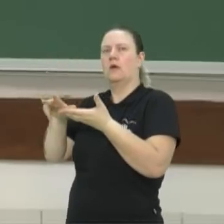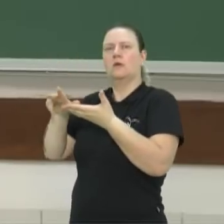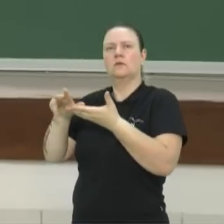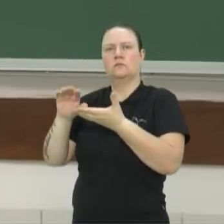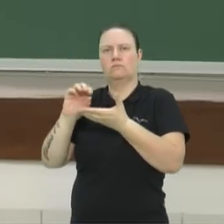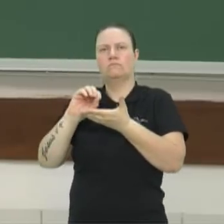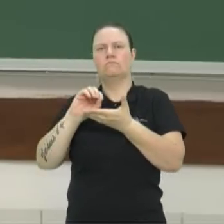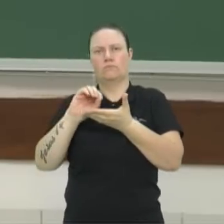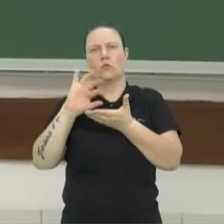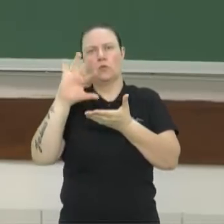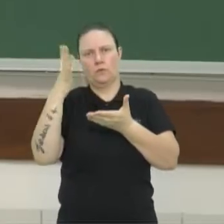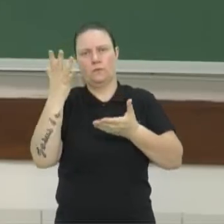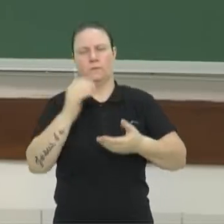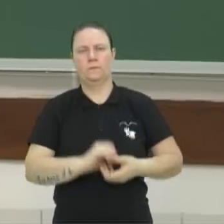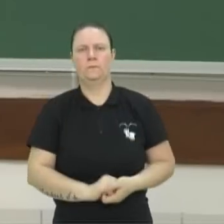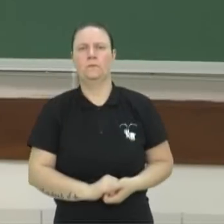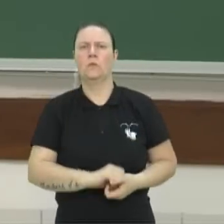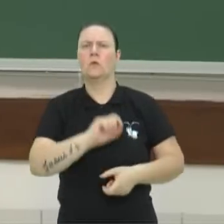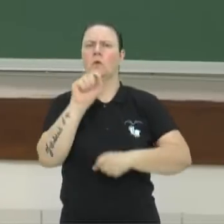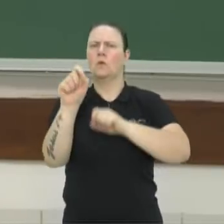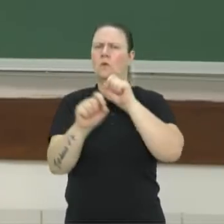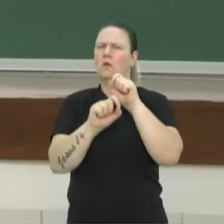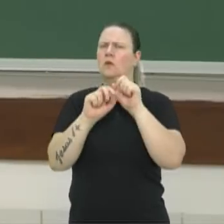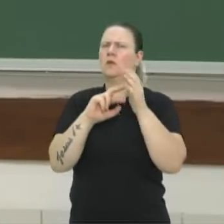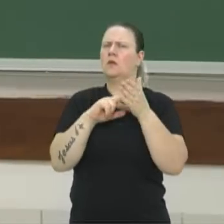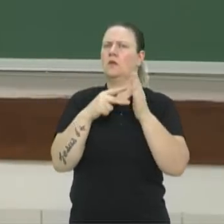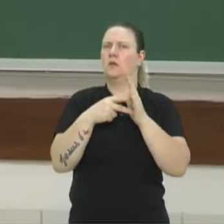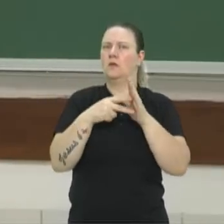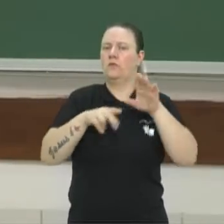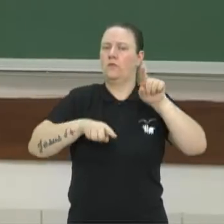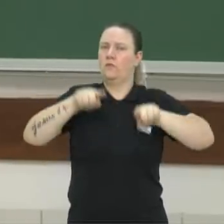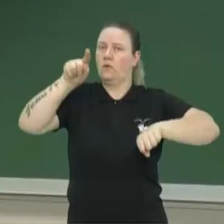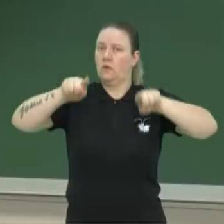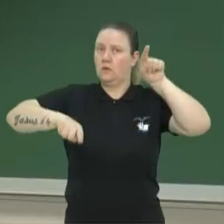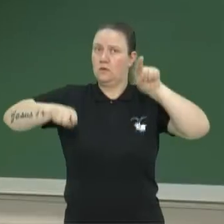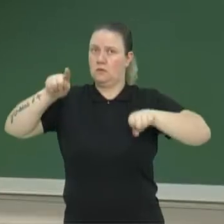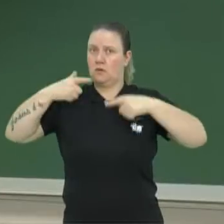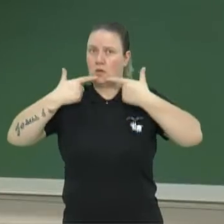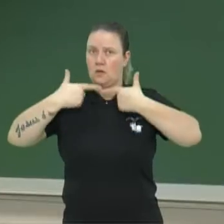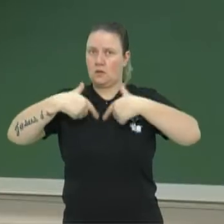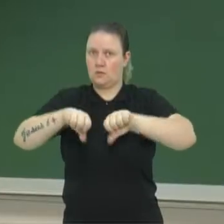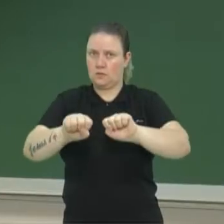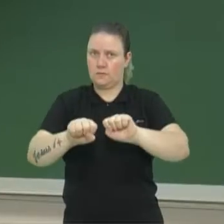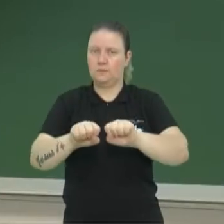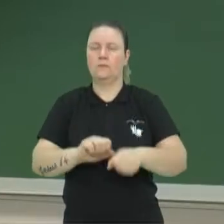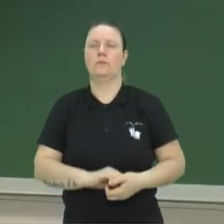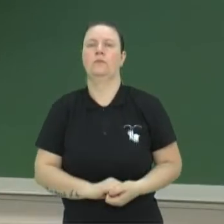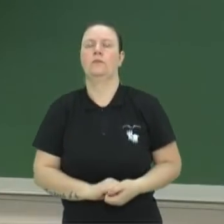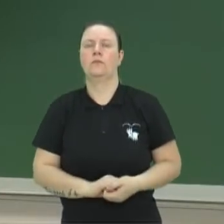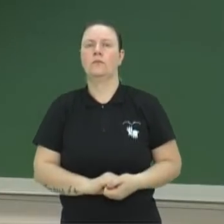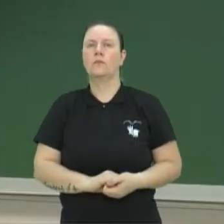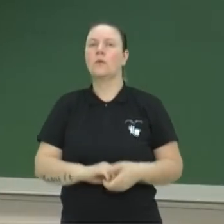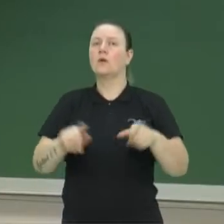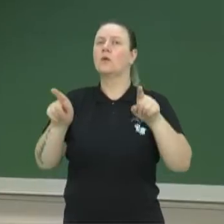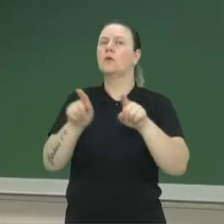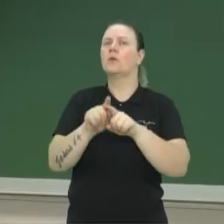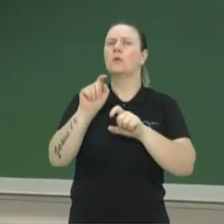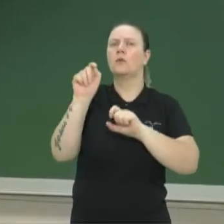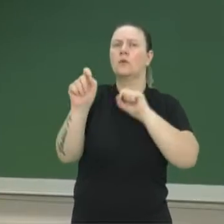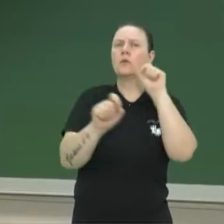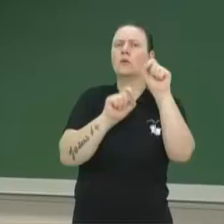falando um pouquinho do que é essa variação linguística. Observe aqui comigo. Então, a variação linguística é um